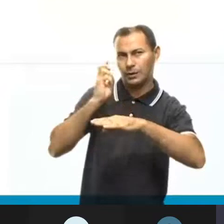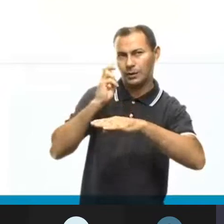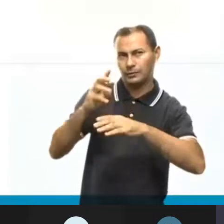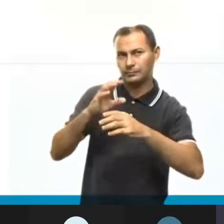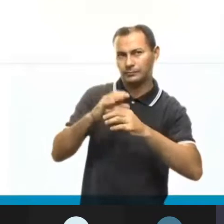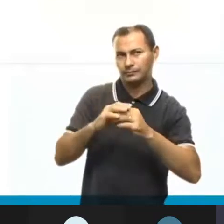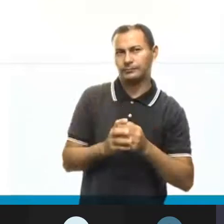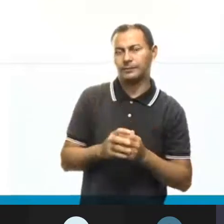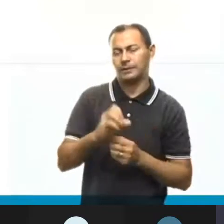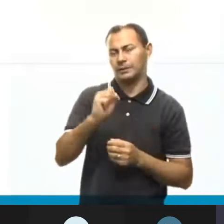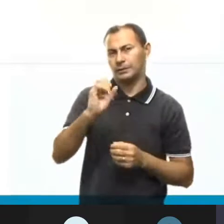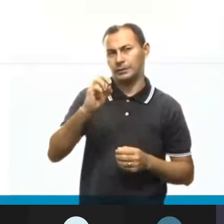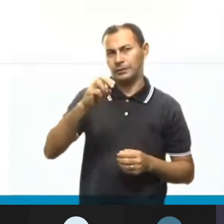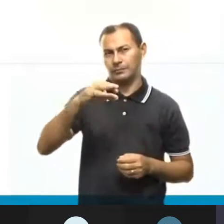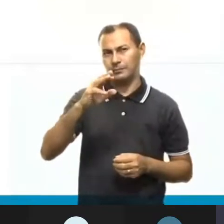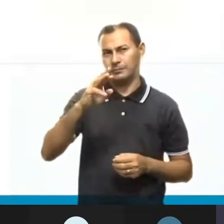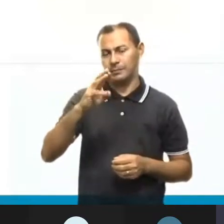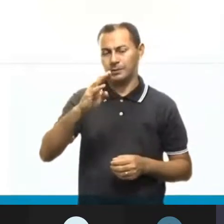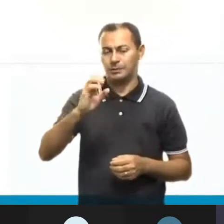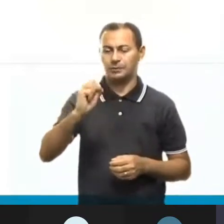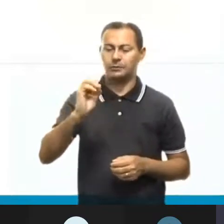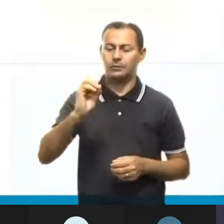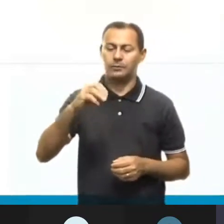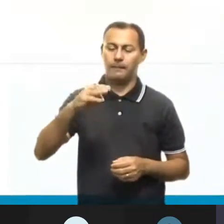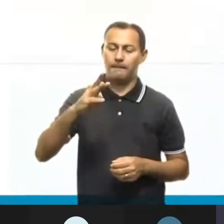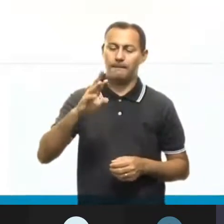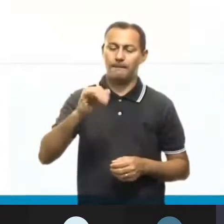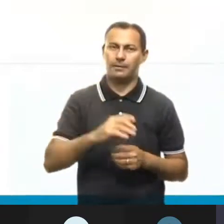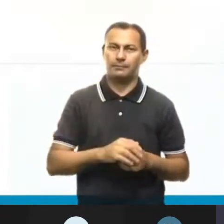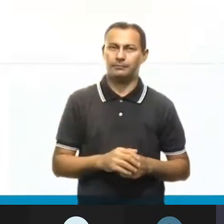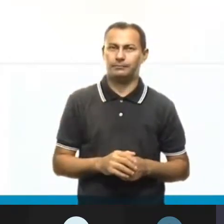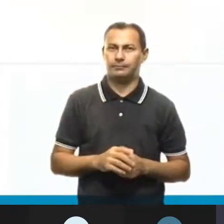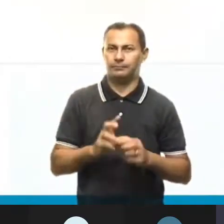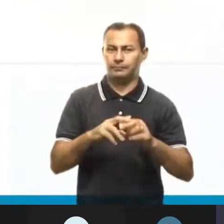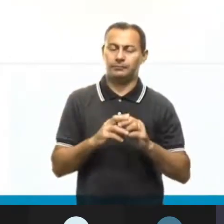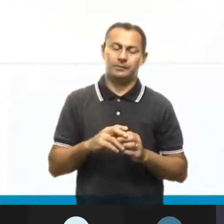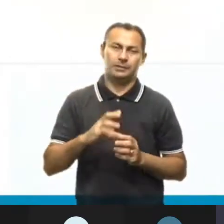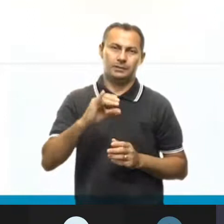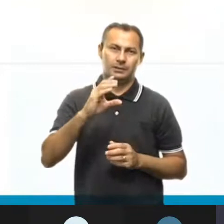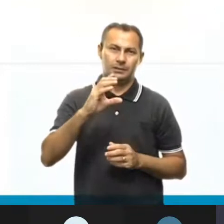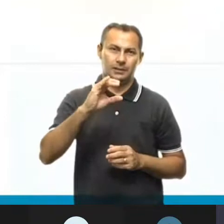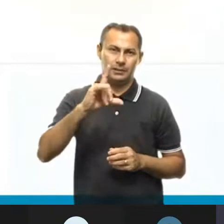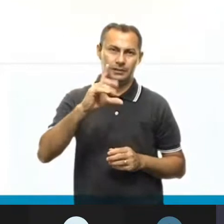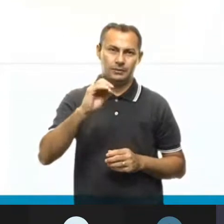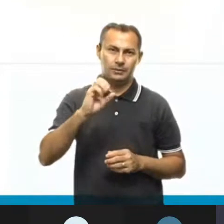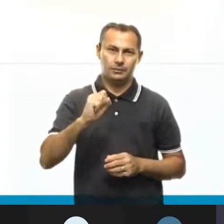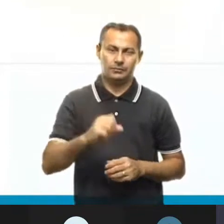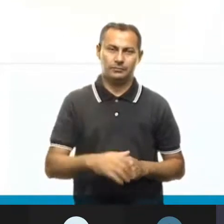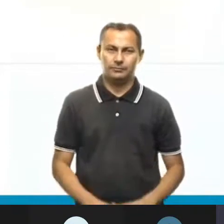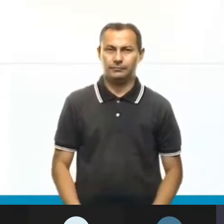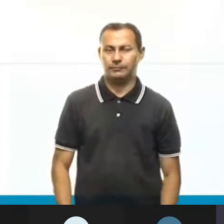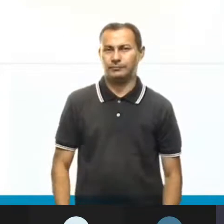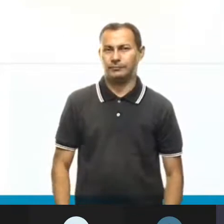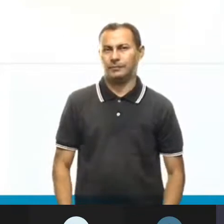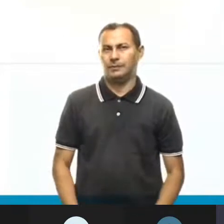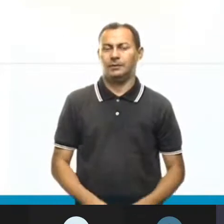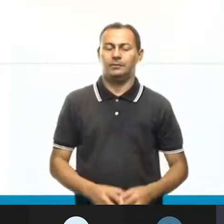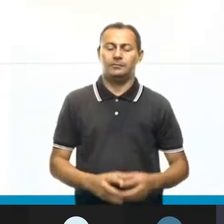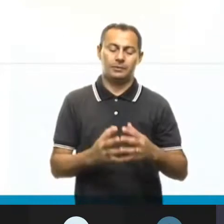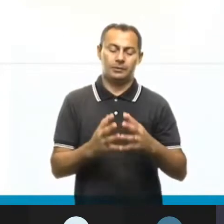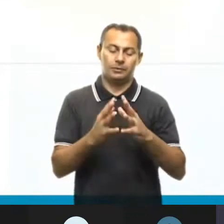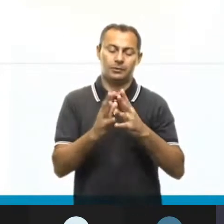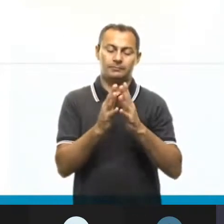né, na verdade, são especializações da membrana apical da célula, que são aí os cílios, tá? E o